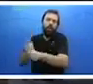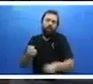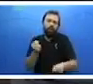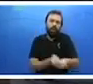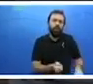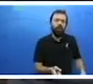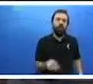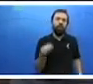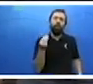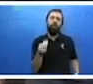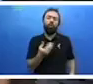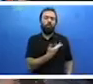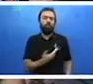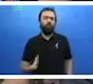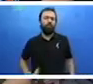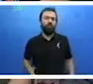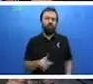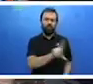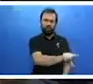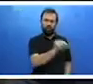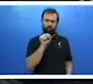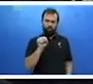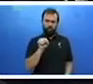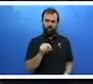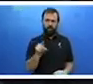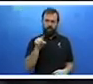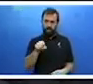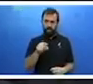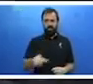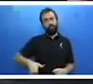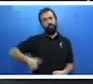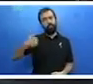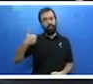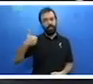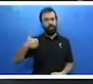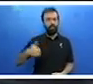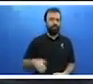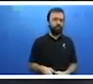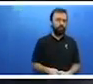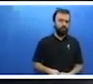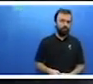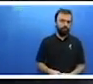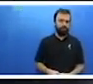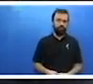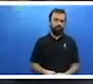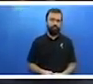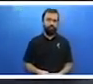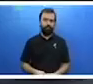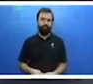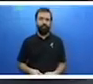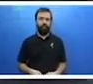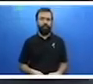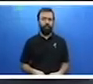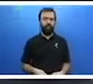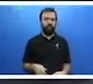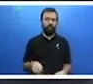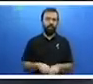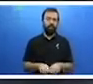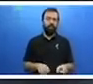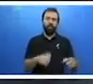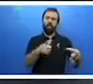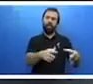que o governo federal decide, olha, eu tenho que fazer essa obra e neste lugar e não no